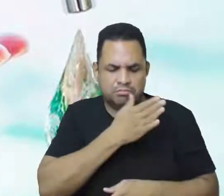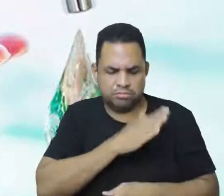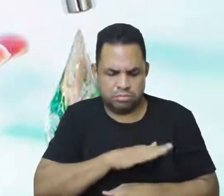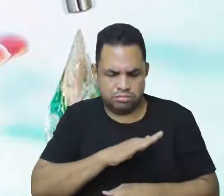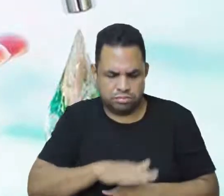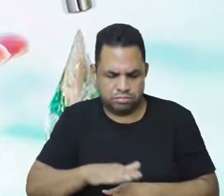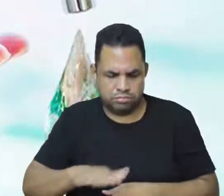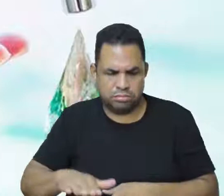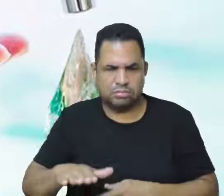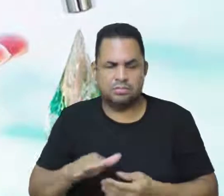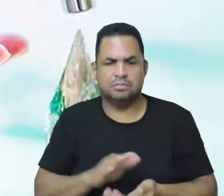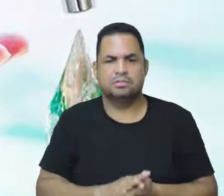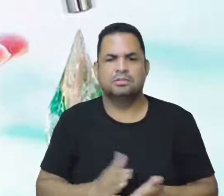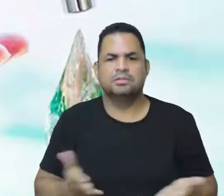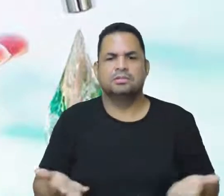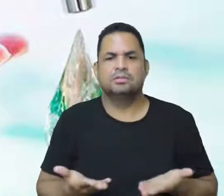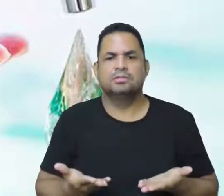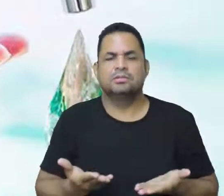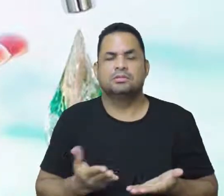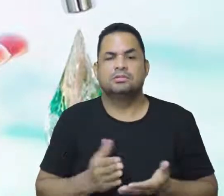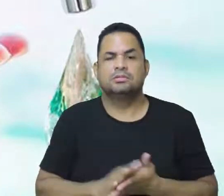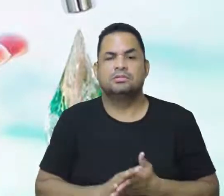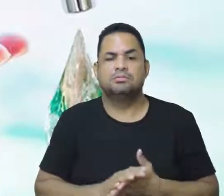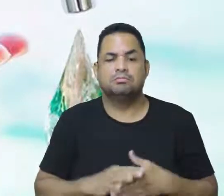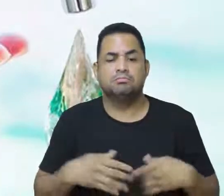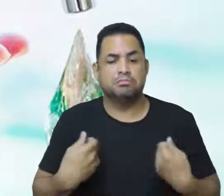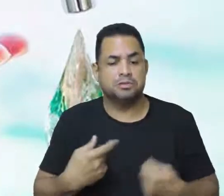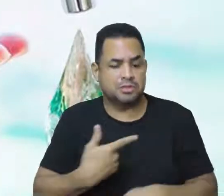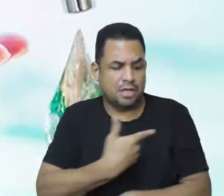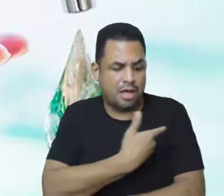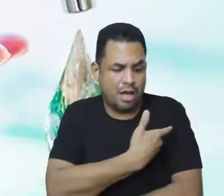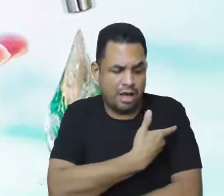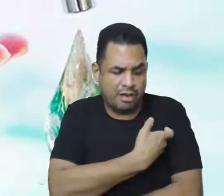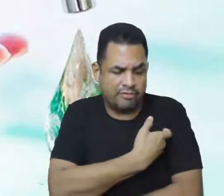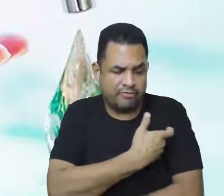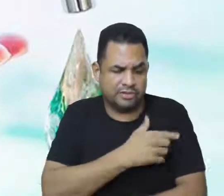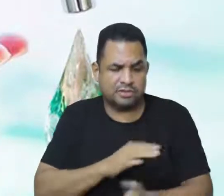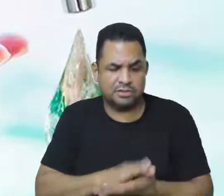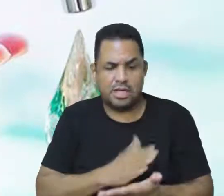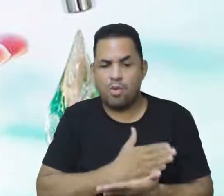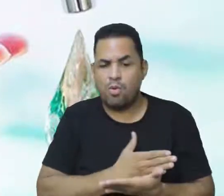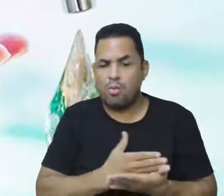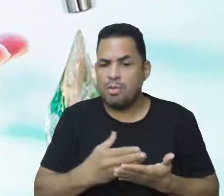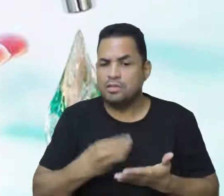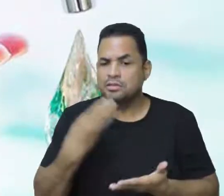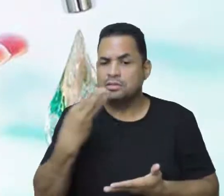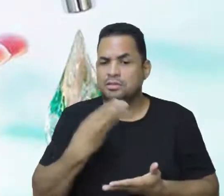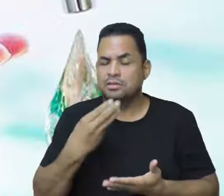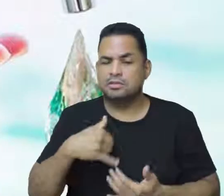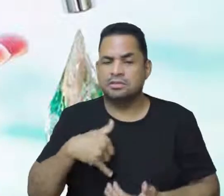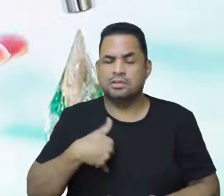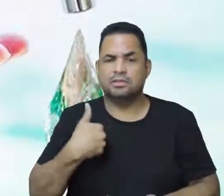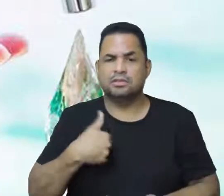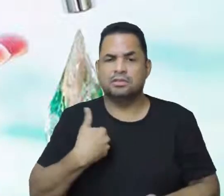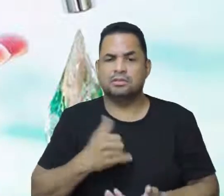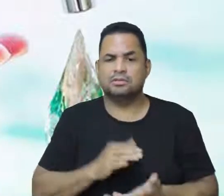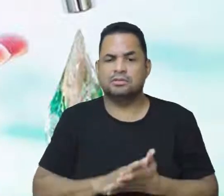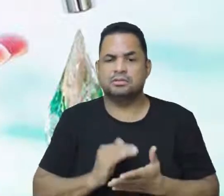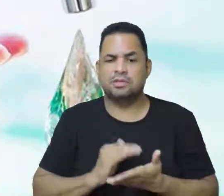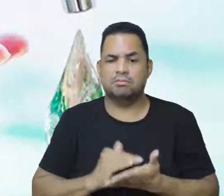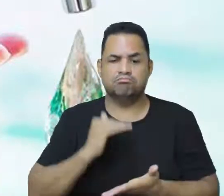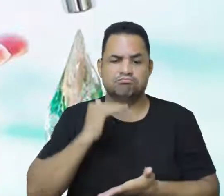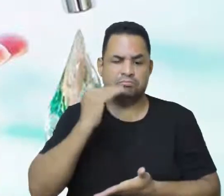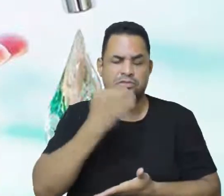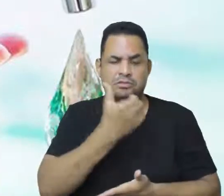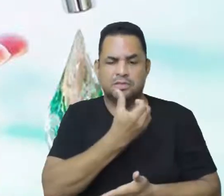crianças. Por isso que a vacinação começa primeiramente pela terceira idade. Quem tem mais de 60